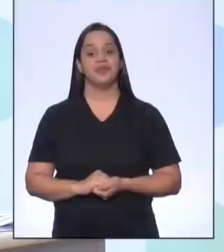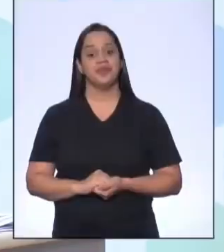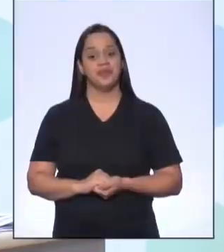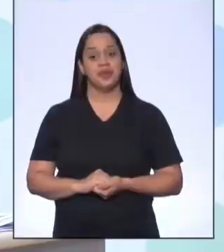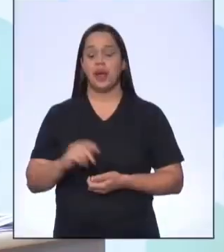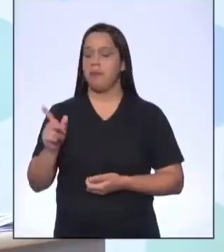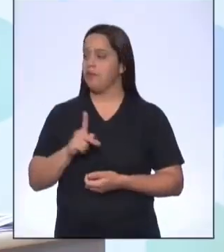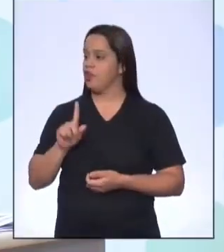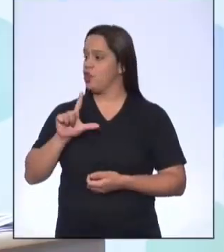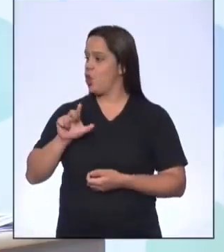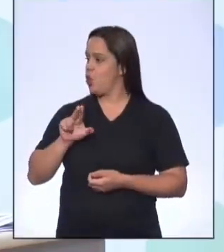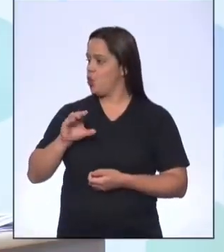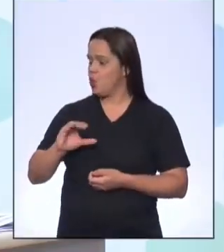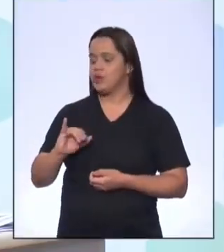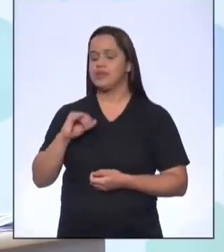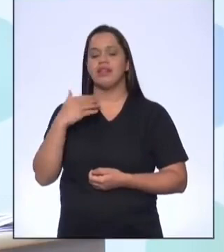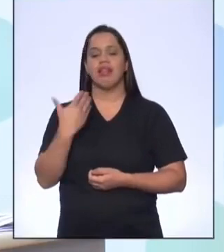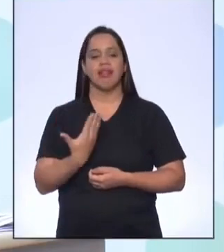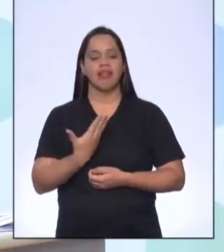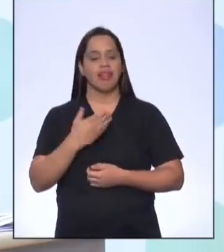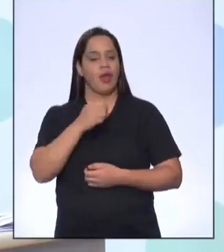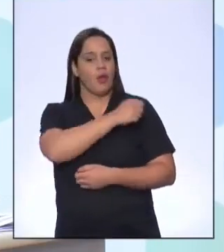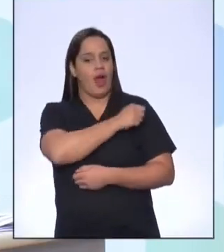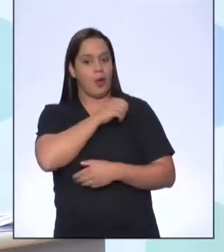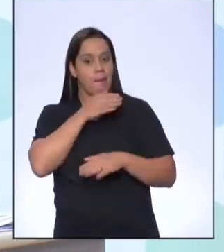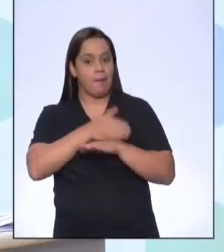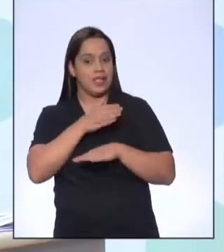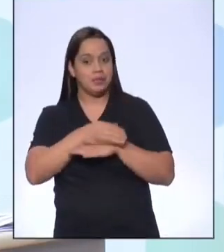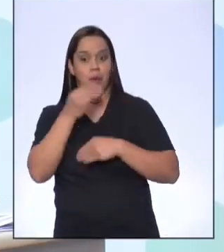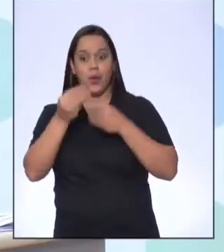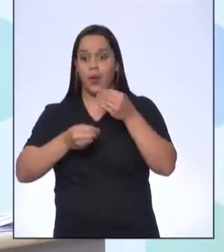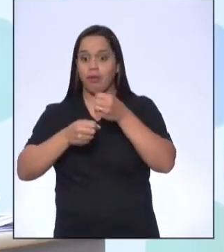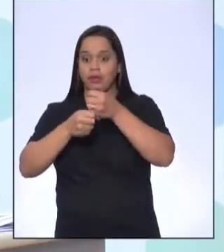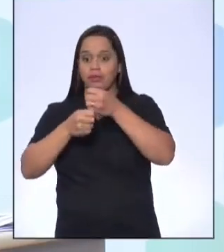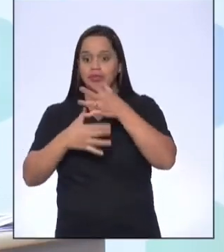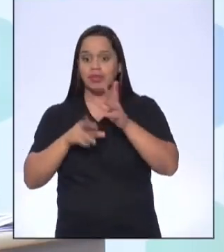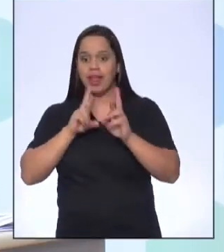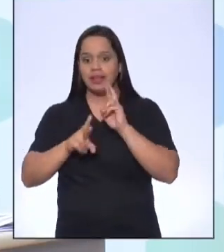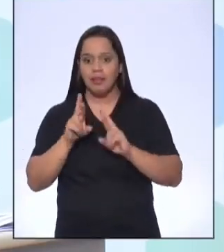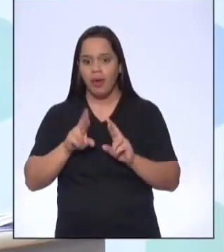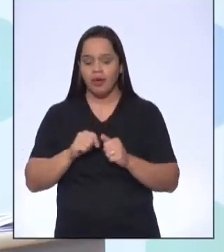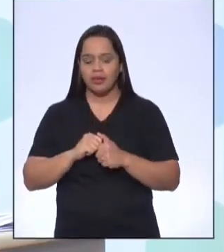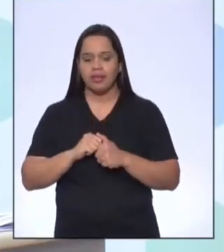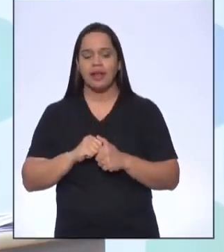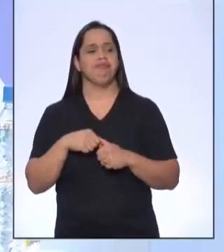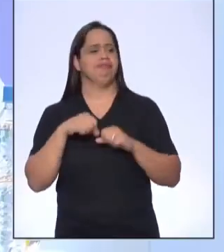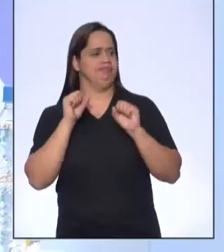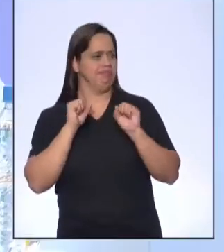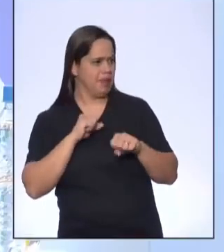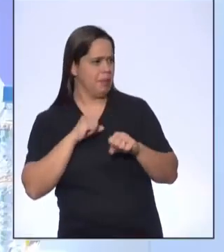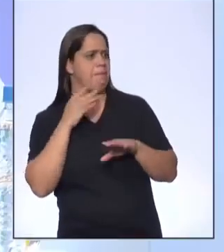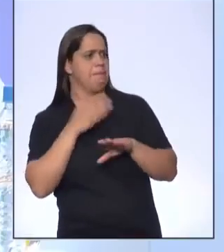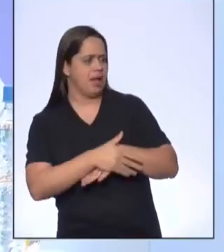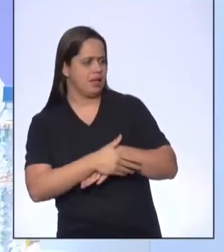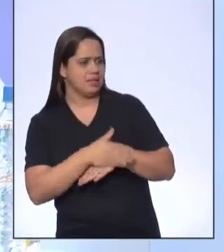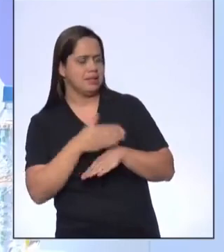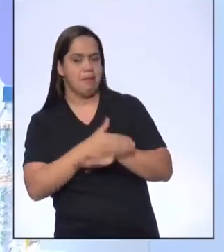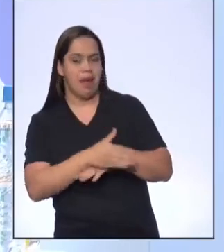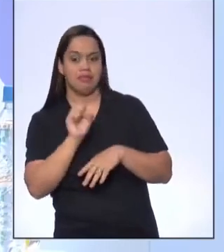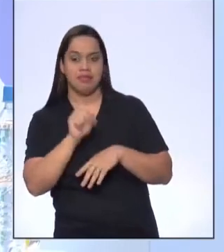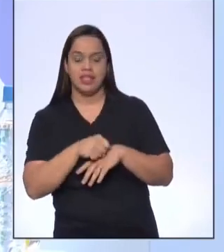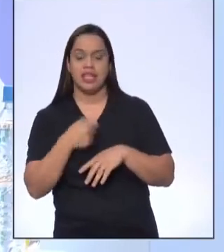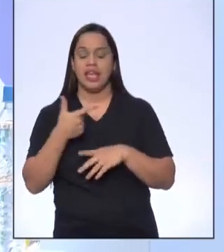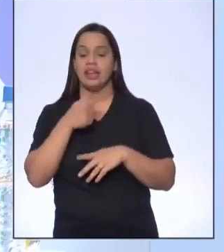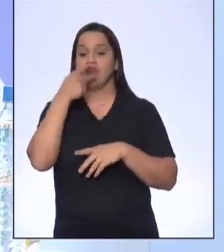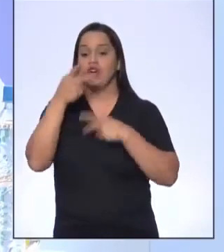Professora Lucy, então, os alunos participaram bastante, como é que foram as respostas? Sim, eles participaram e eles disseram o